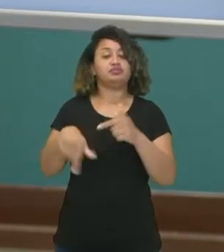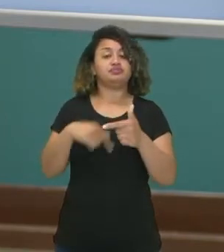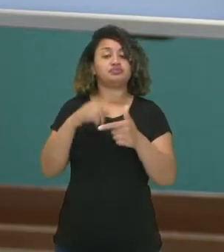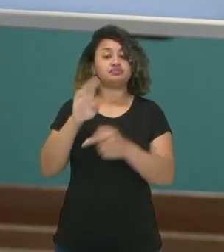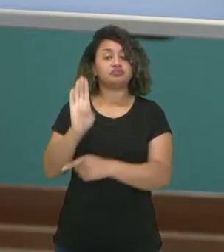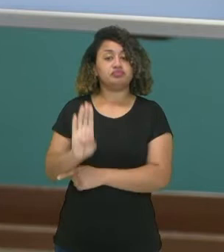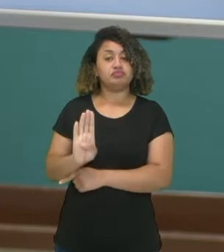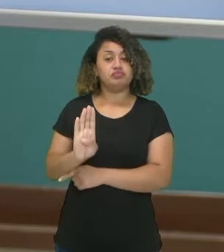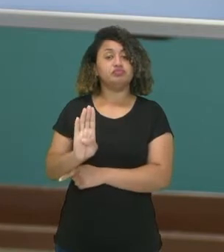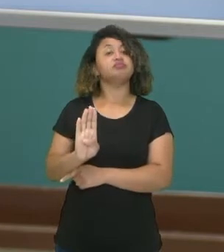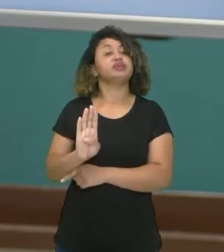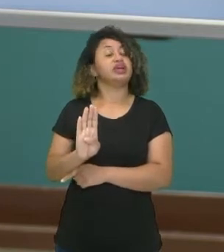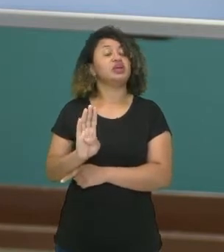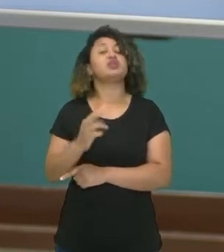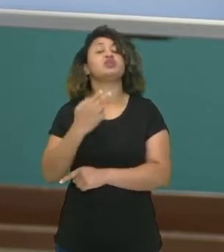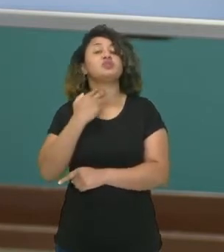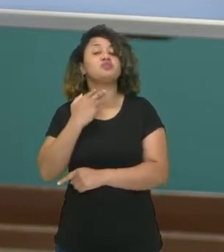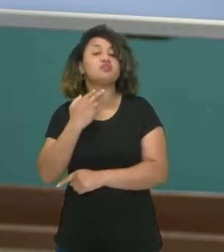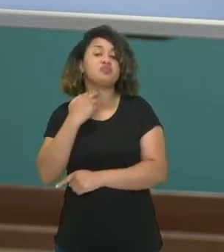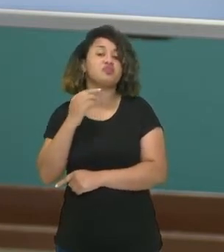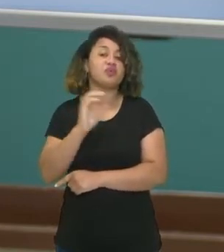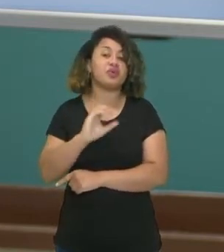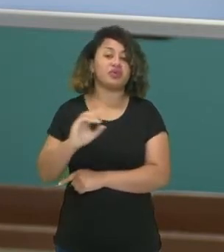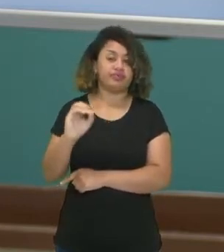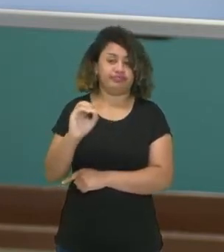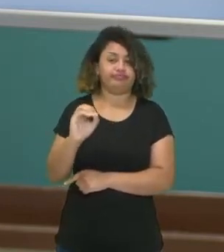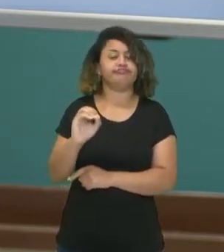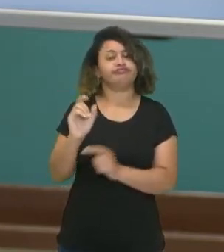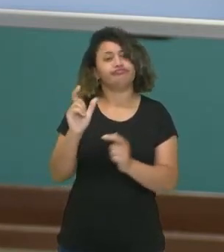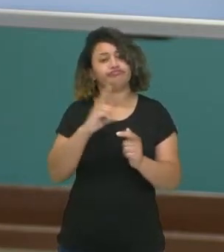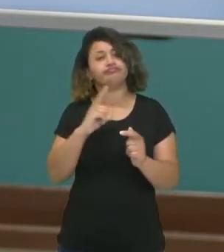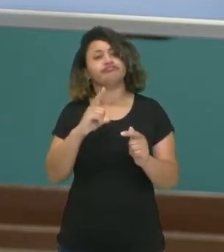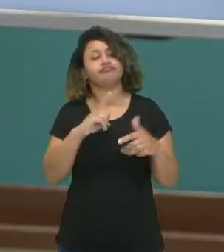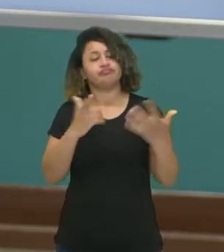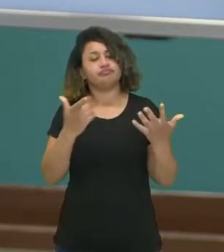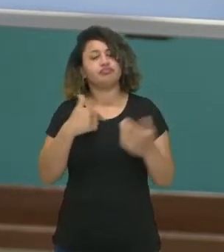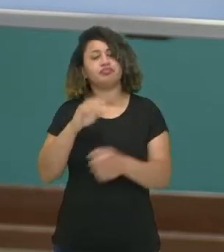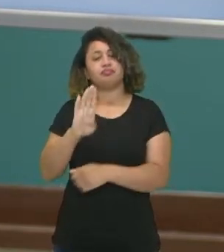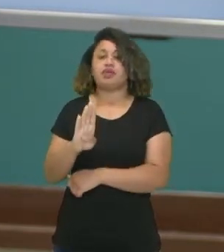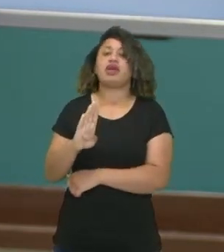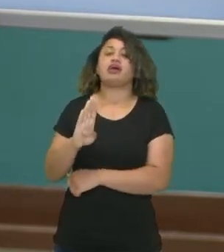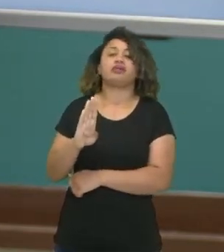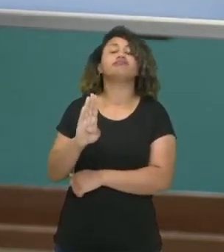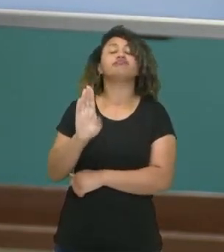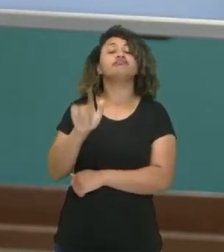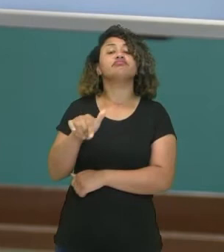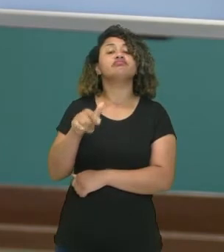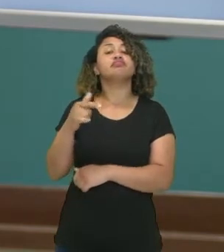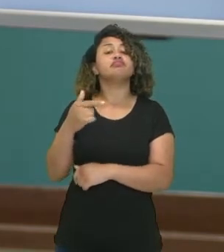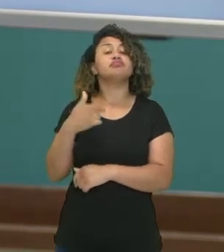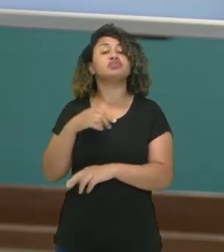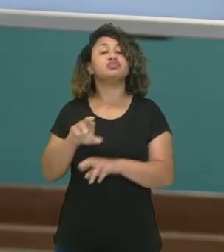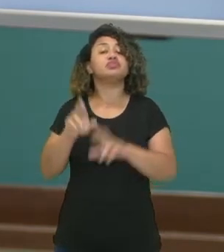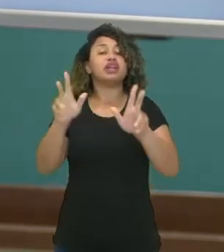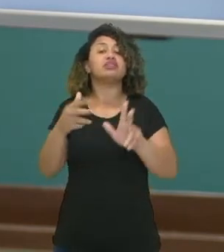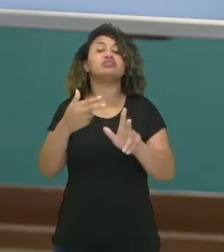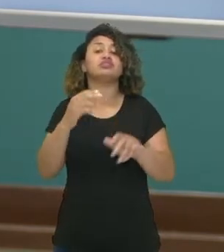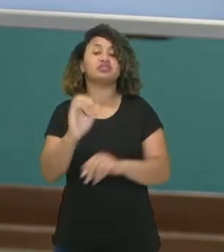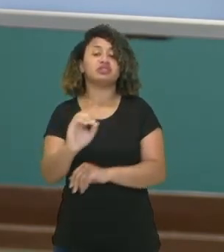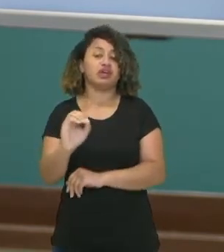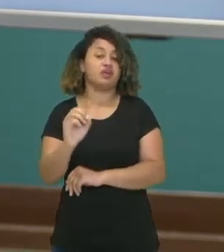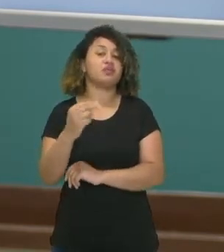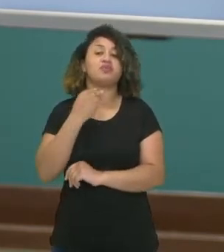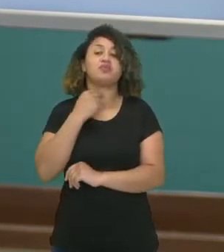Então, para que realmente haja uma razão entre esses dois números, o número B ele tem que ser diferente